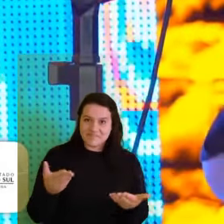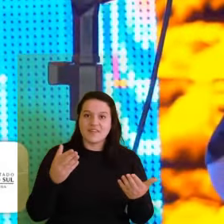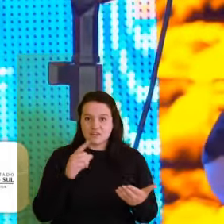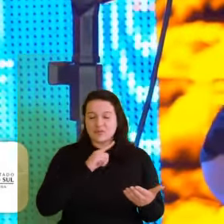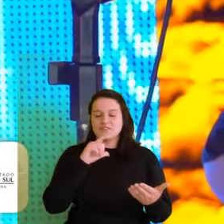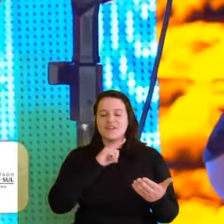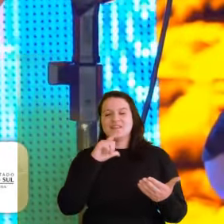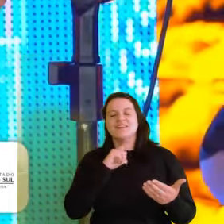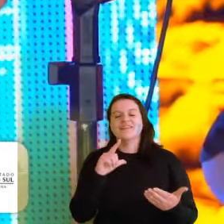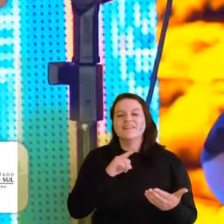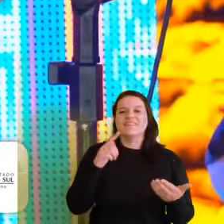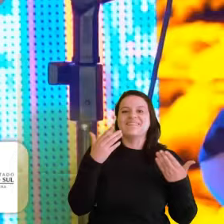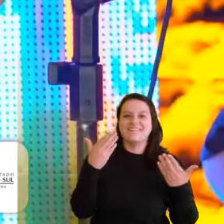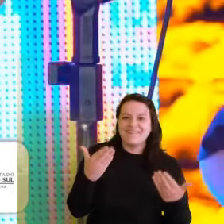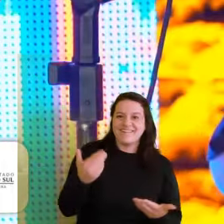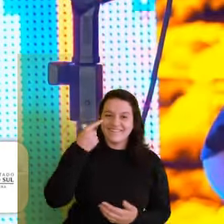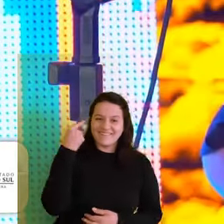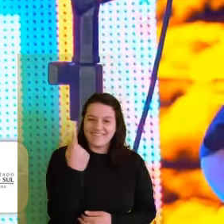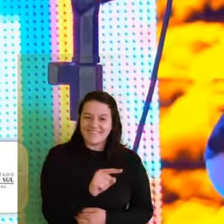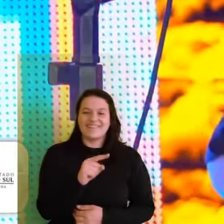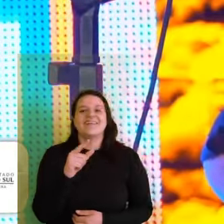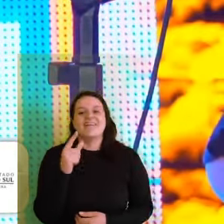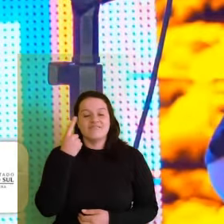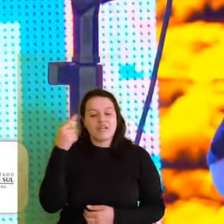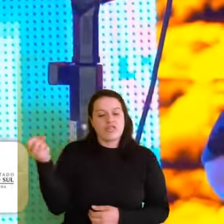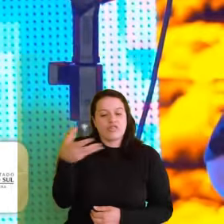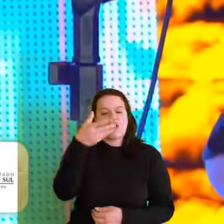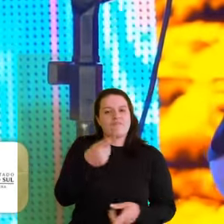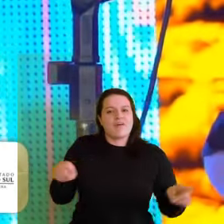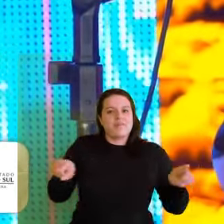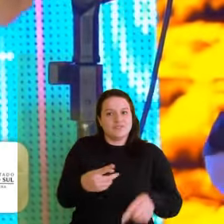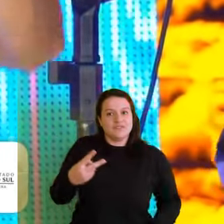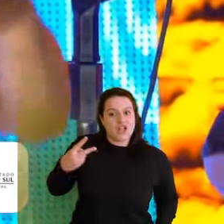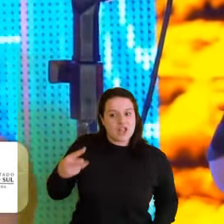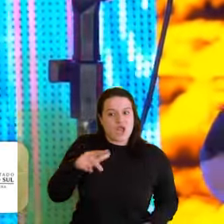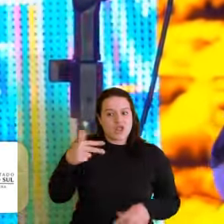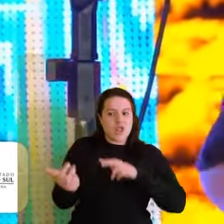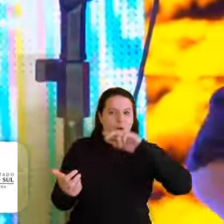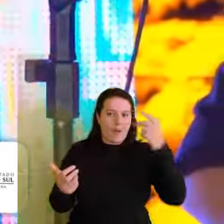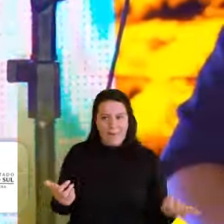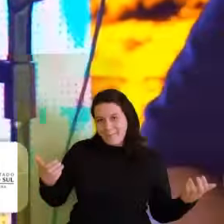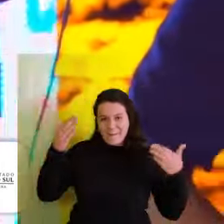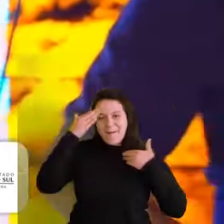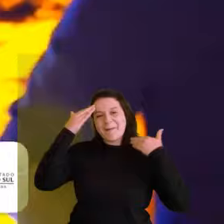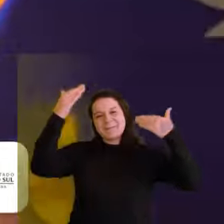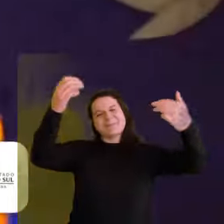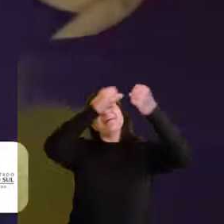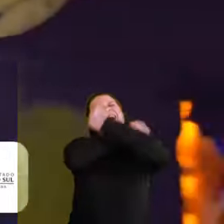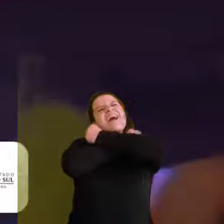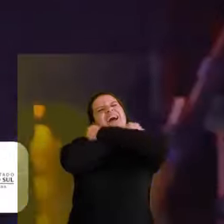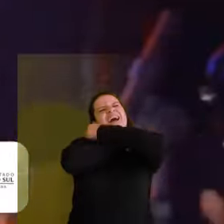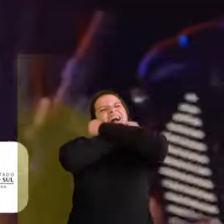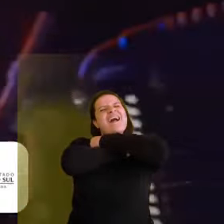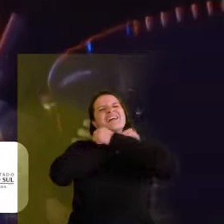e não deixe de curtir a nova música de trabalho, Dois Tomos. Um abraço pro pessoal de Tapejara que tá na escuta junto com a gente. Johnny Pedal, meu grande